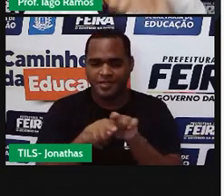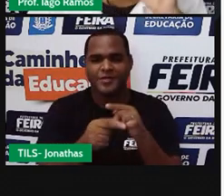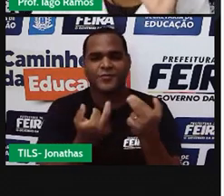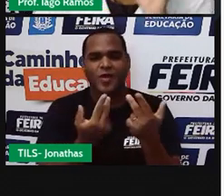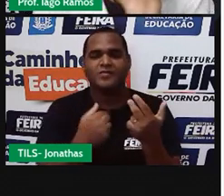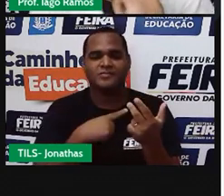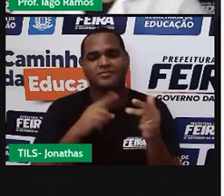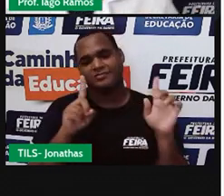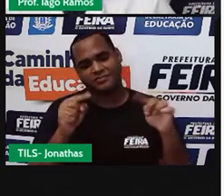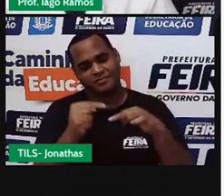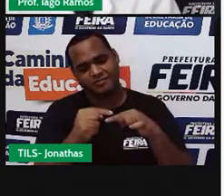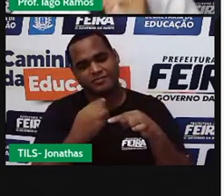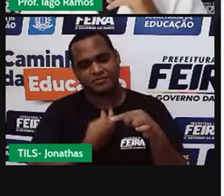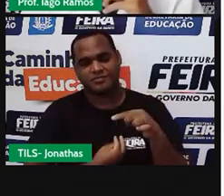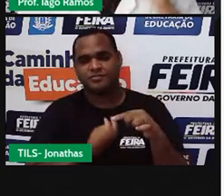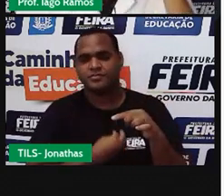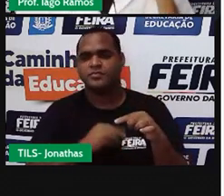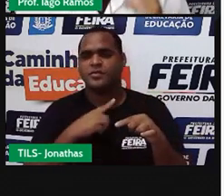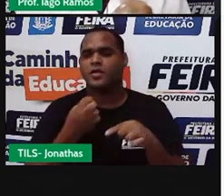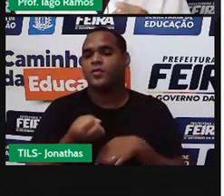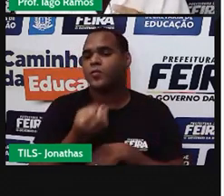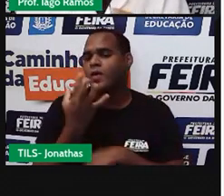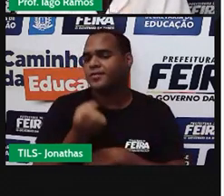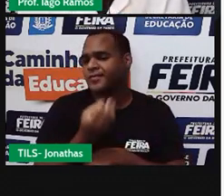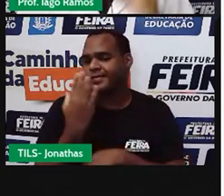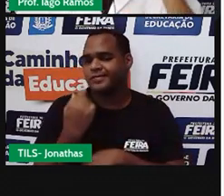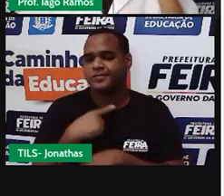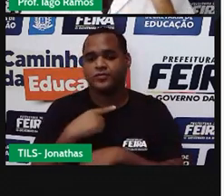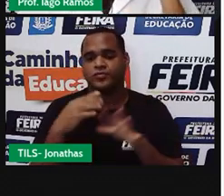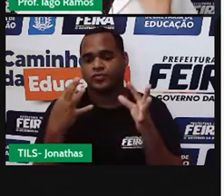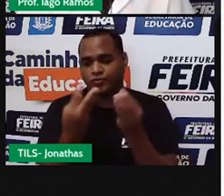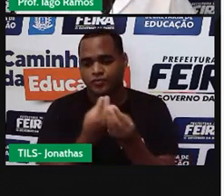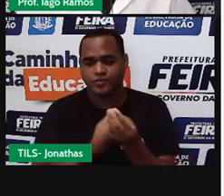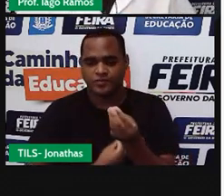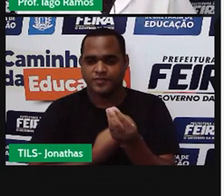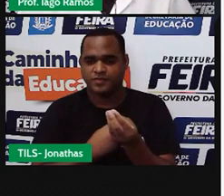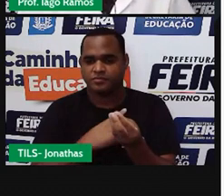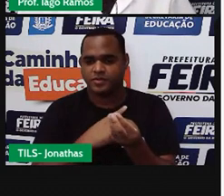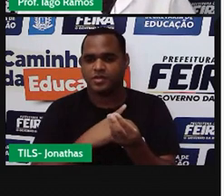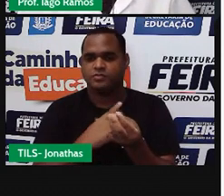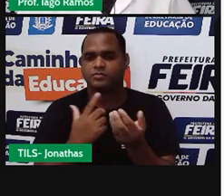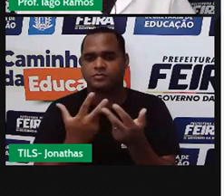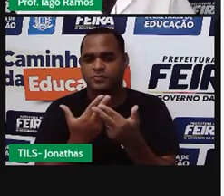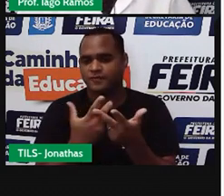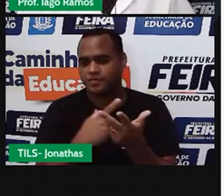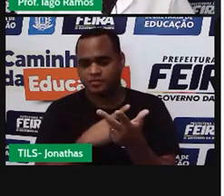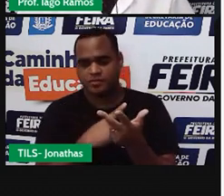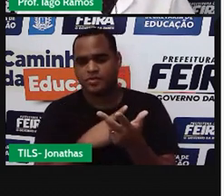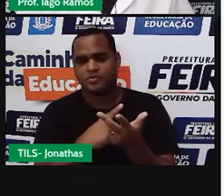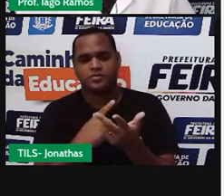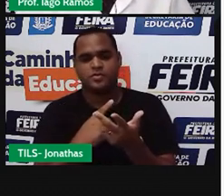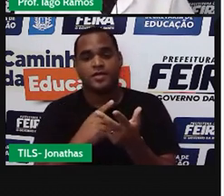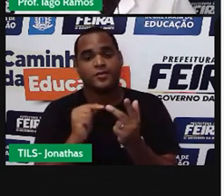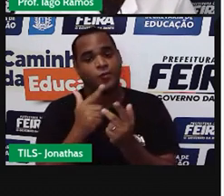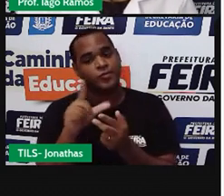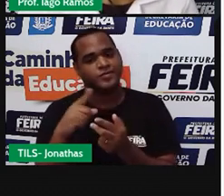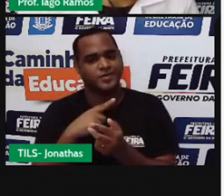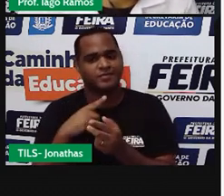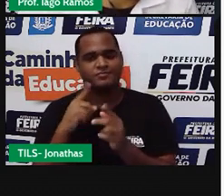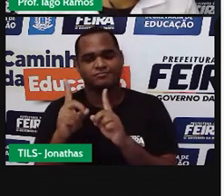então Quantos quadrados No total vão preencher aquela figura aquele polígono